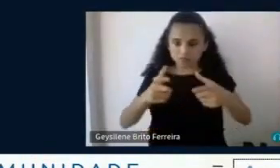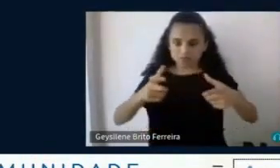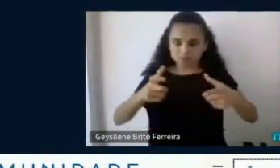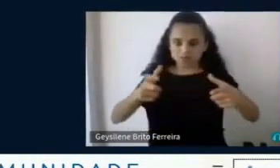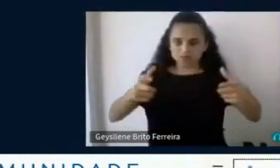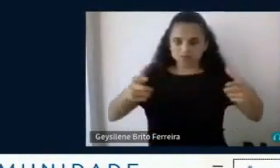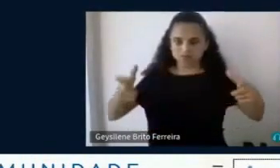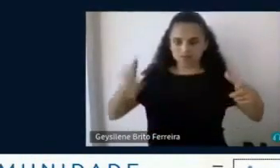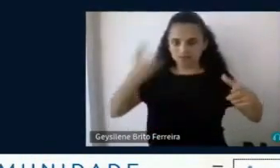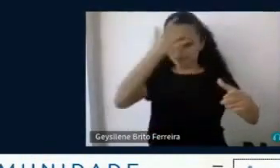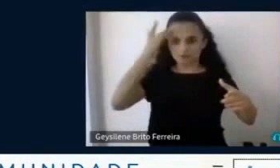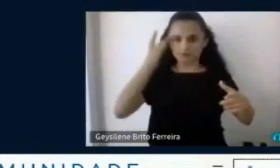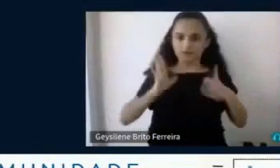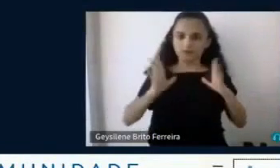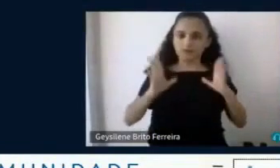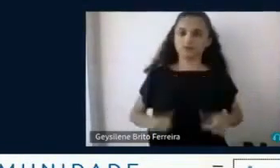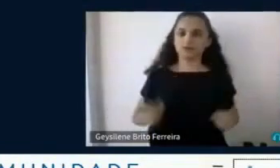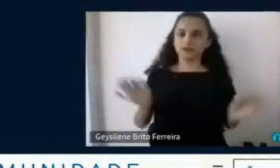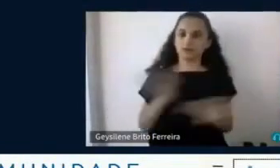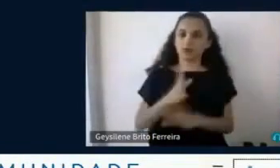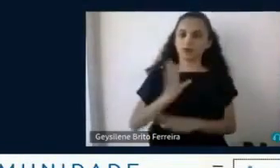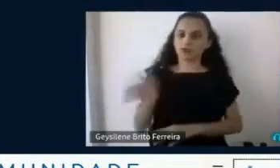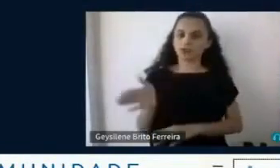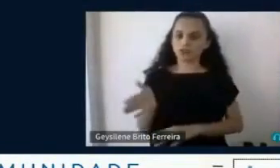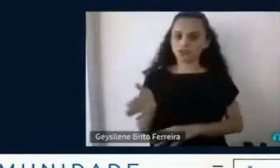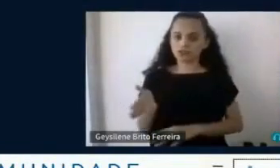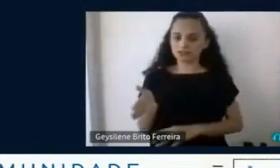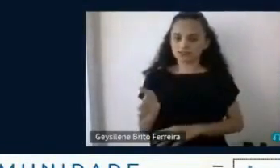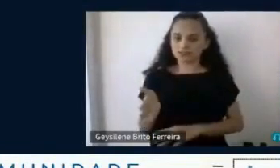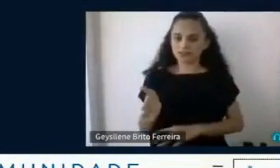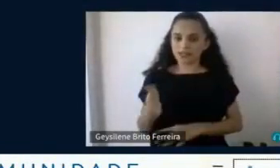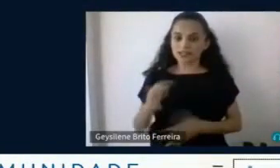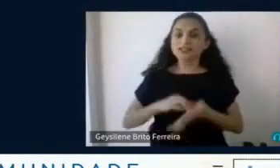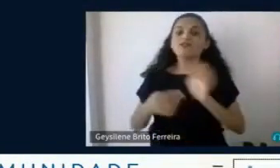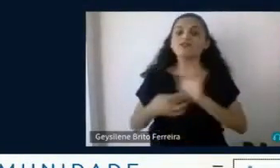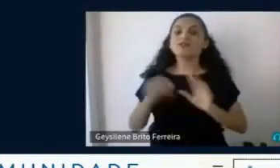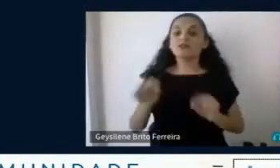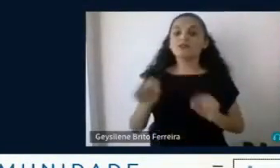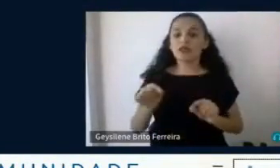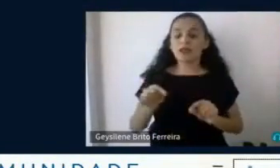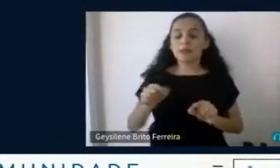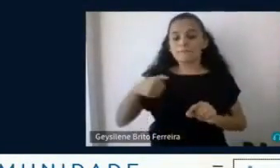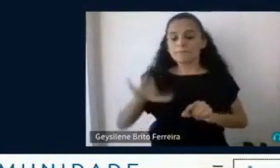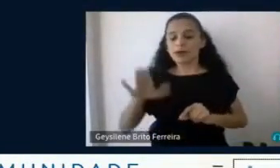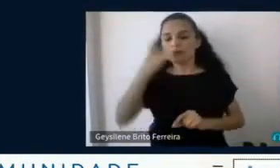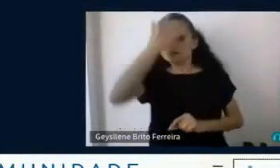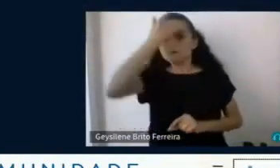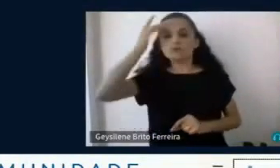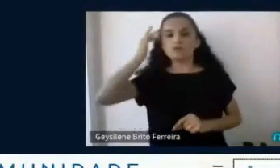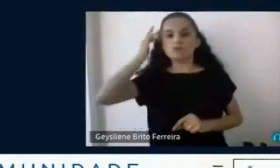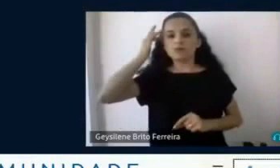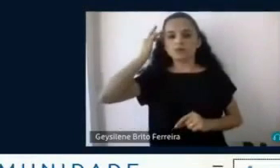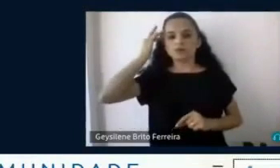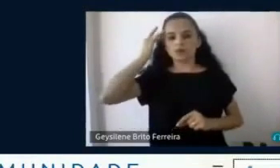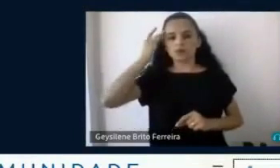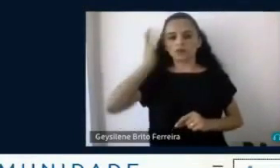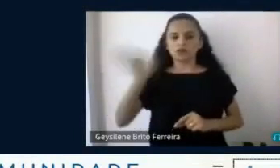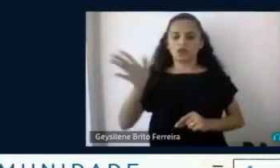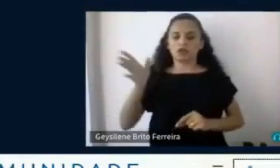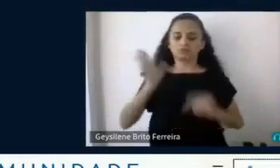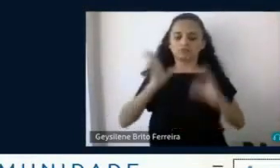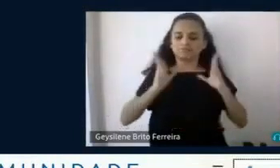ficaram recuperadas. Chega um ponto que o número de recuperados, ele vai meio que fazer um